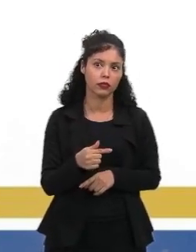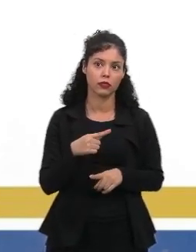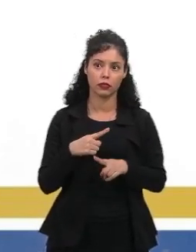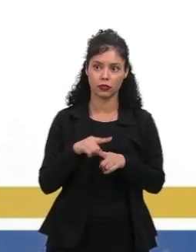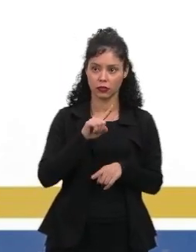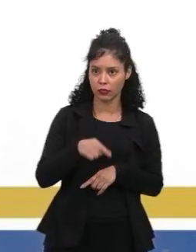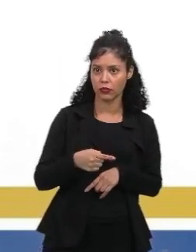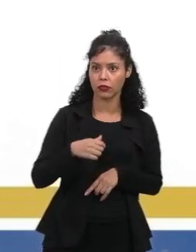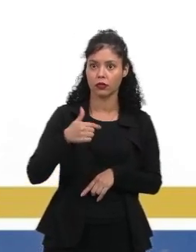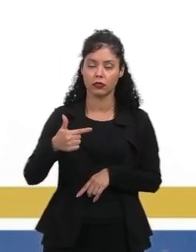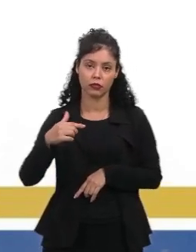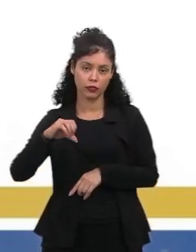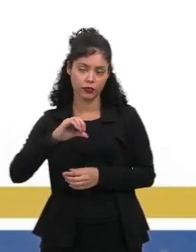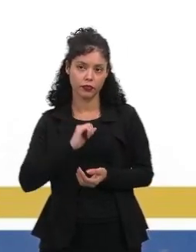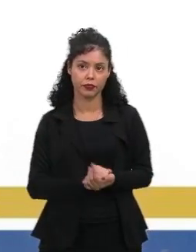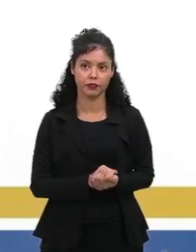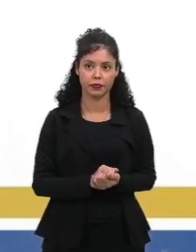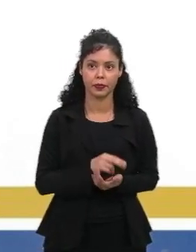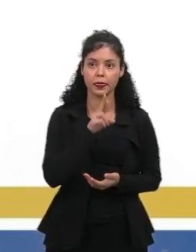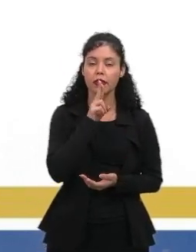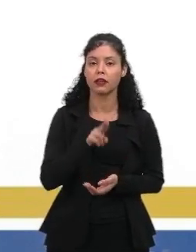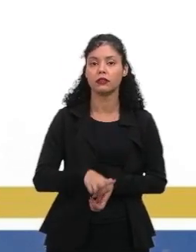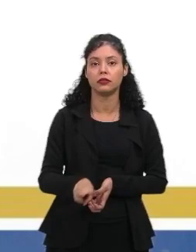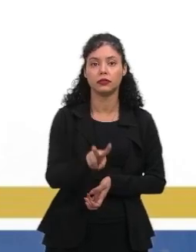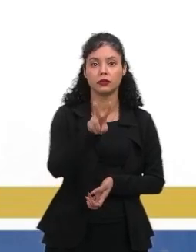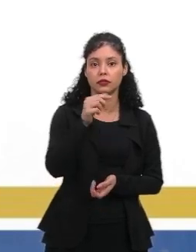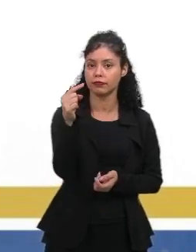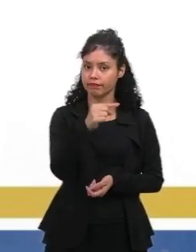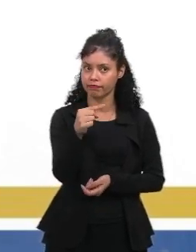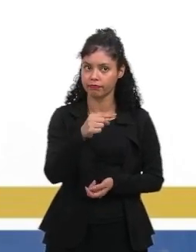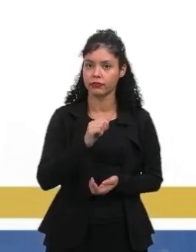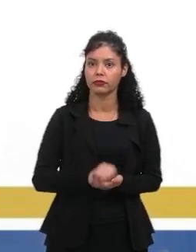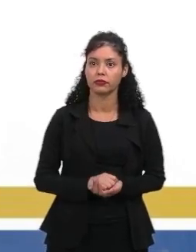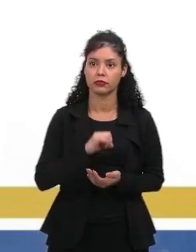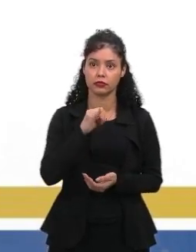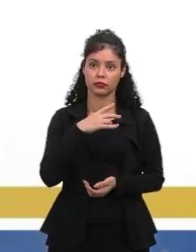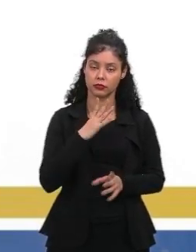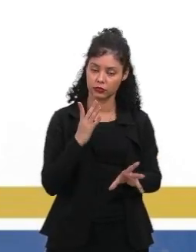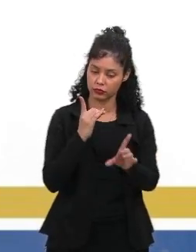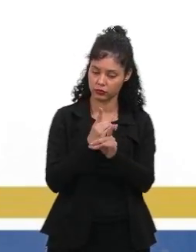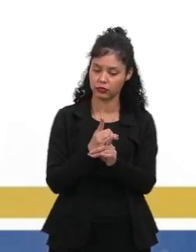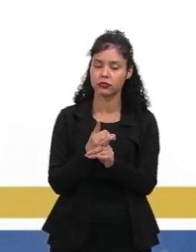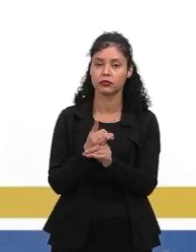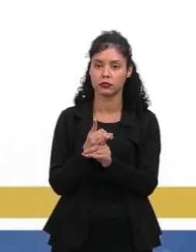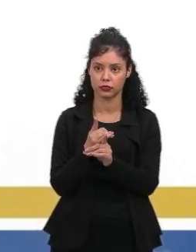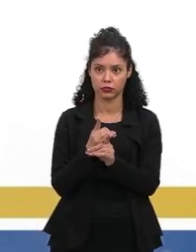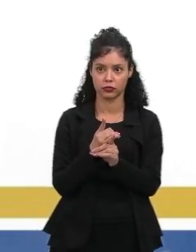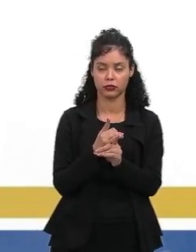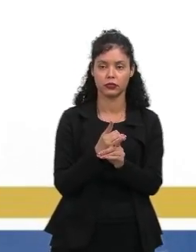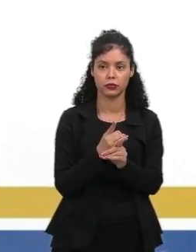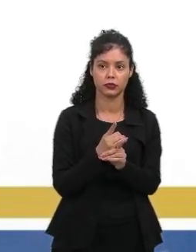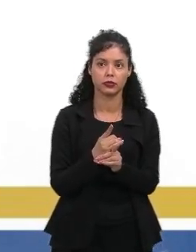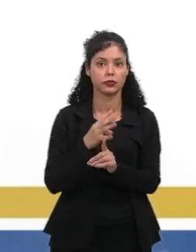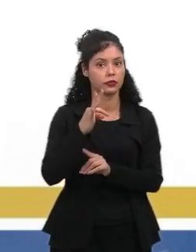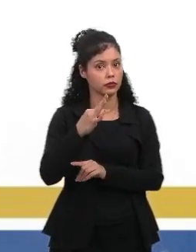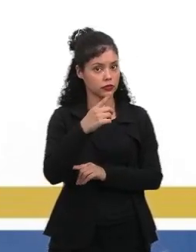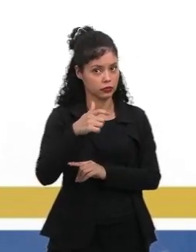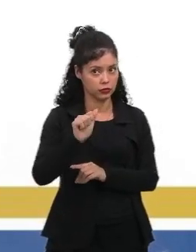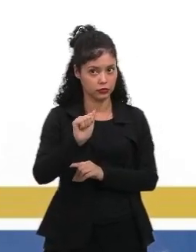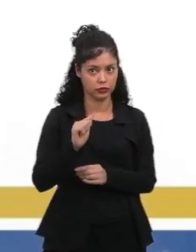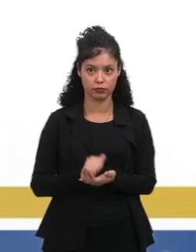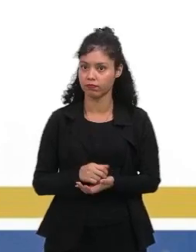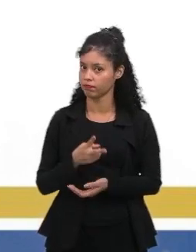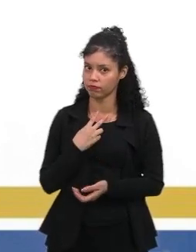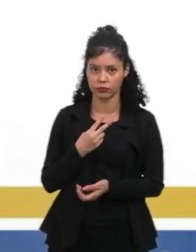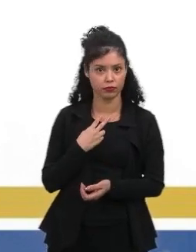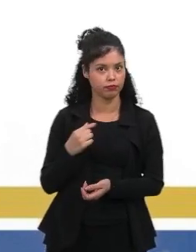divido por menos 6, vai acabar dando um valor negativo, né? E se eu quero encontrar a taxa mensal, essa taxa não